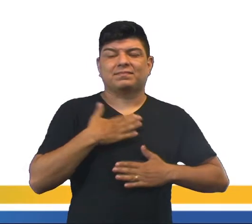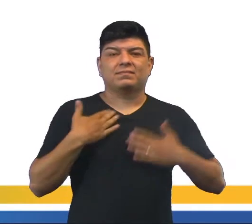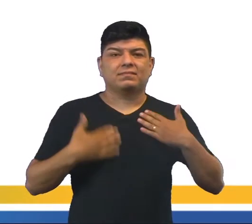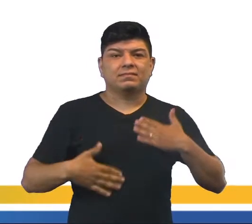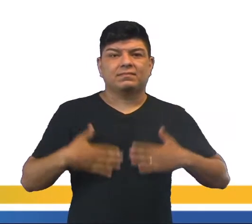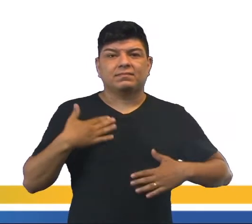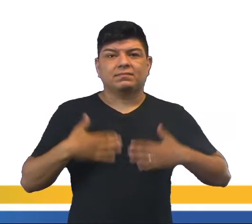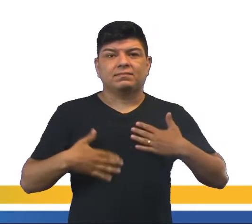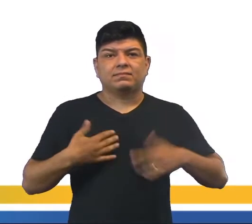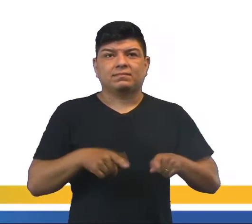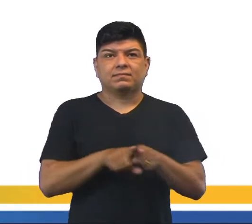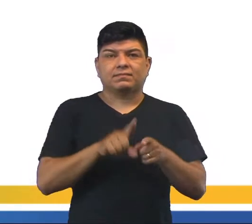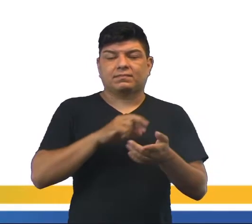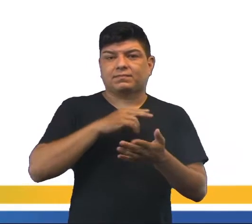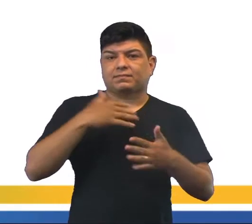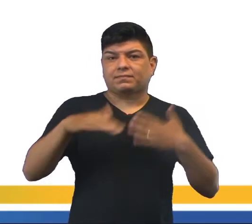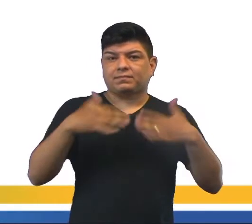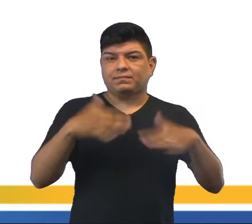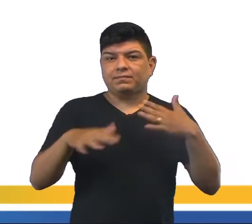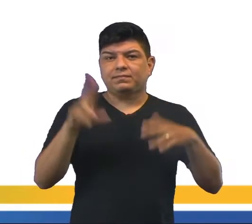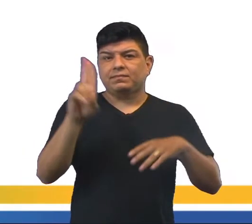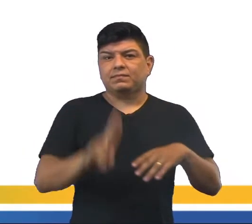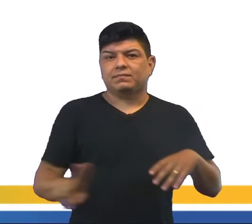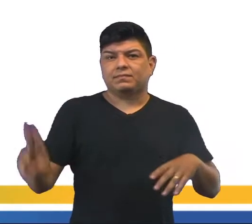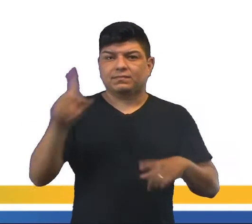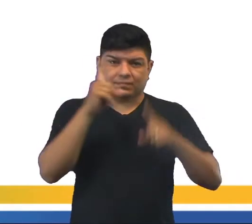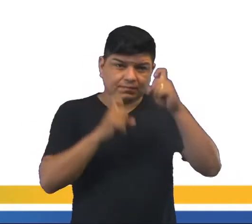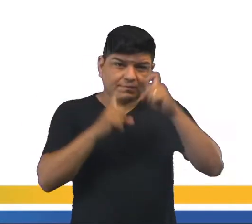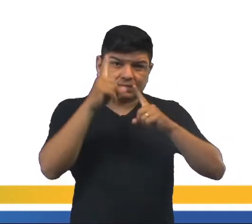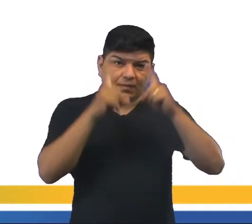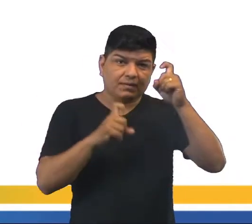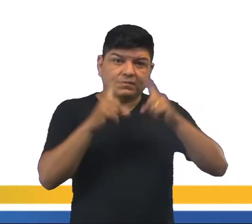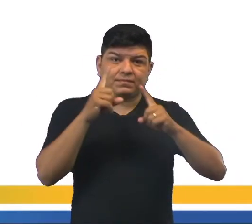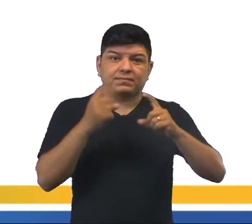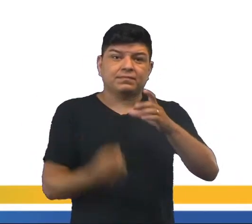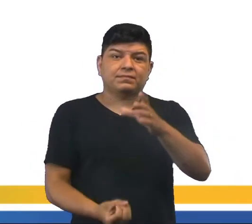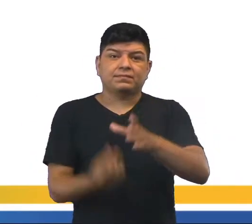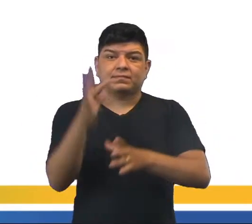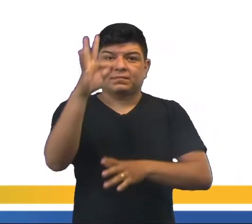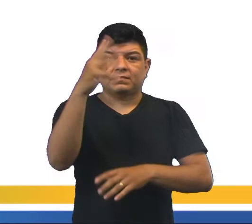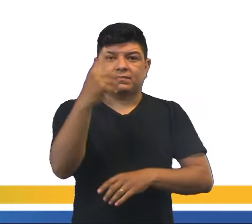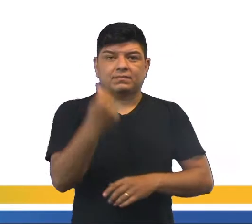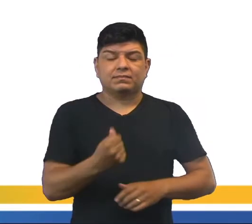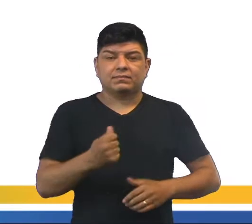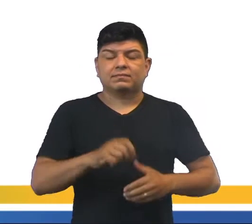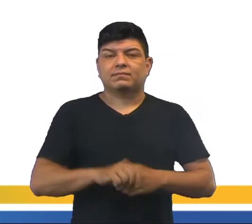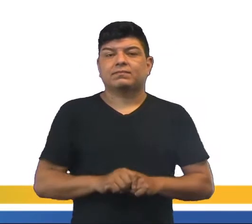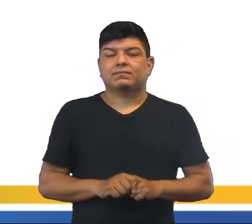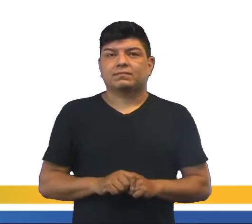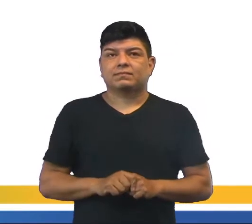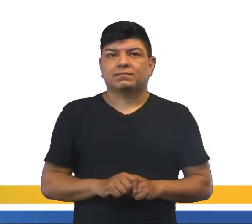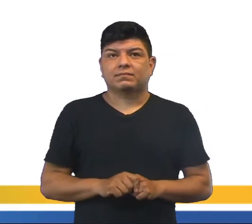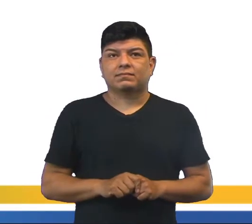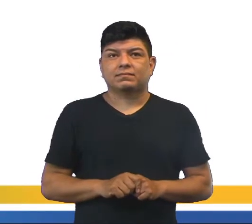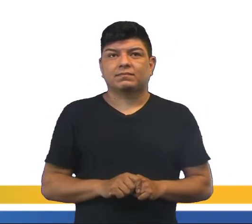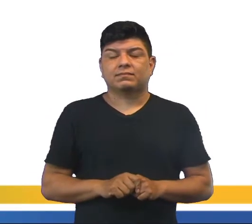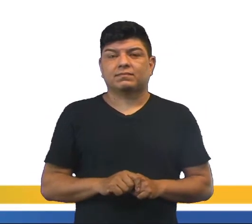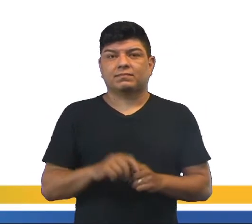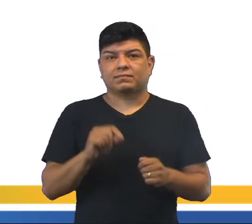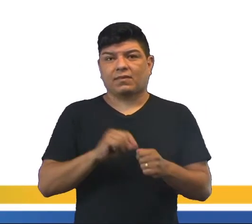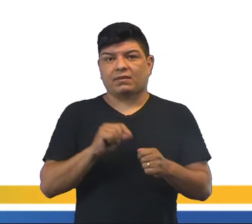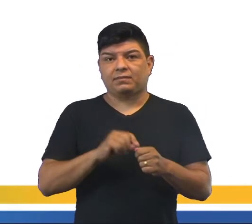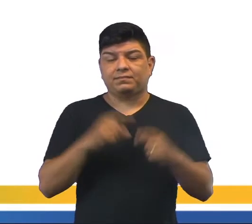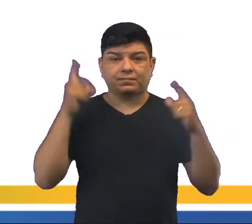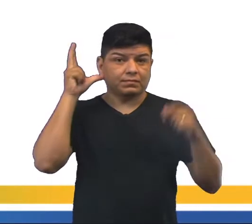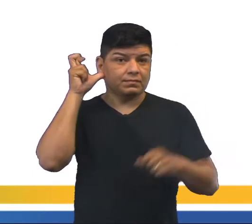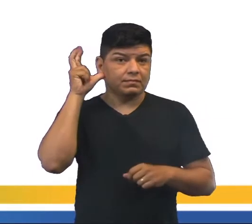as zumbigadas, movimentos muito usados nas expressões de matriz africana. E realizado ao som